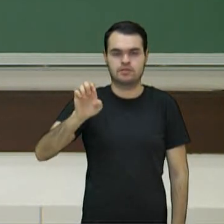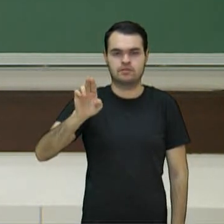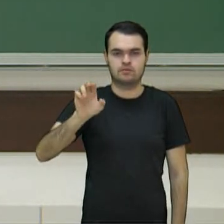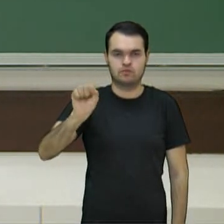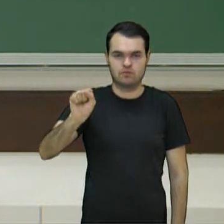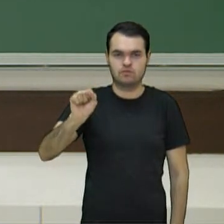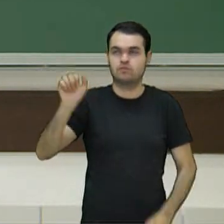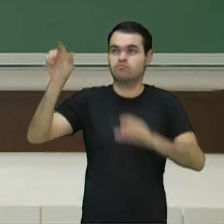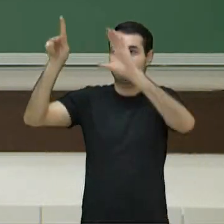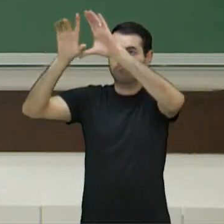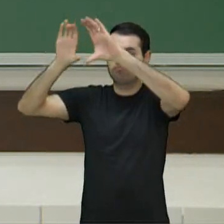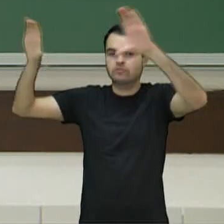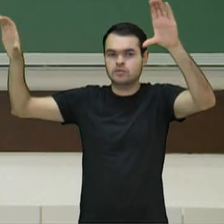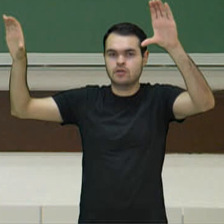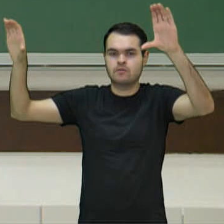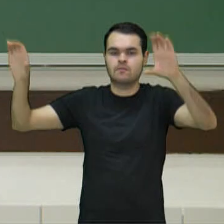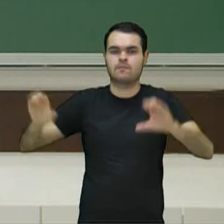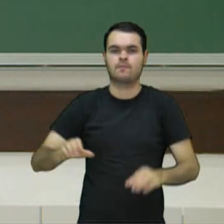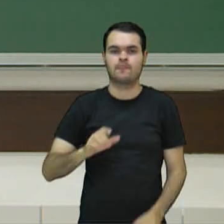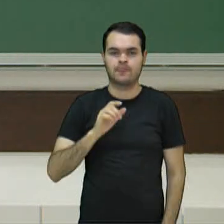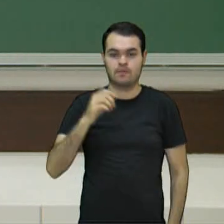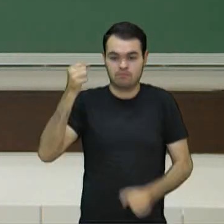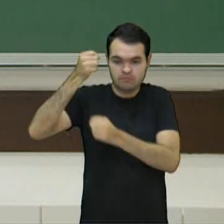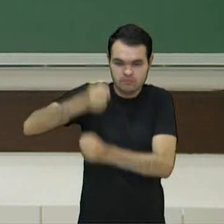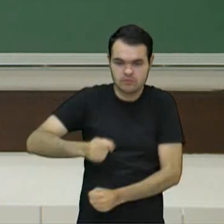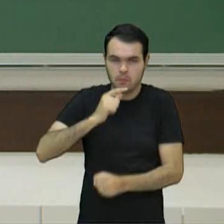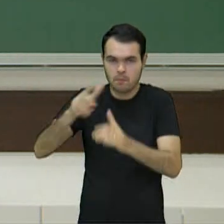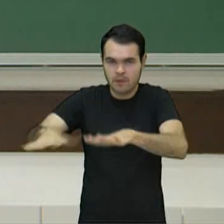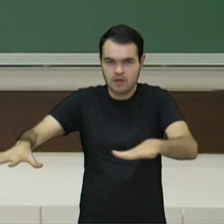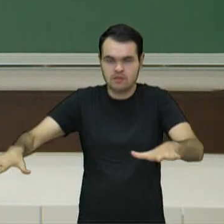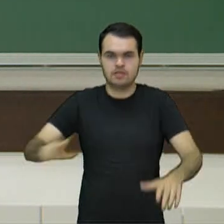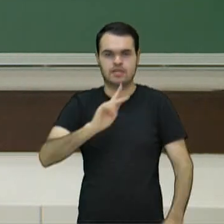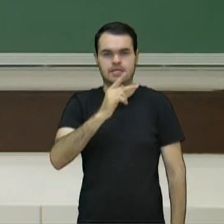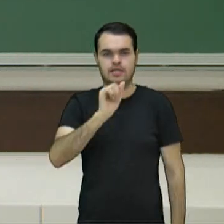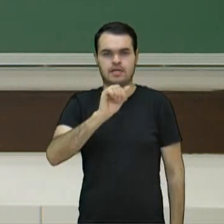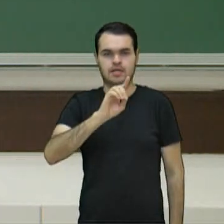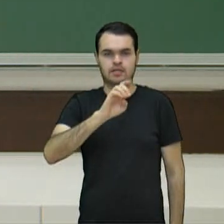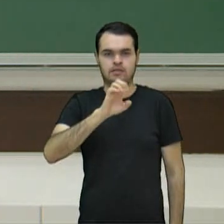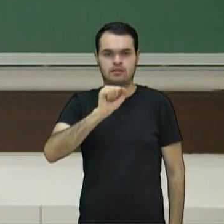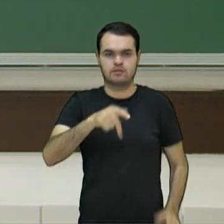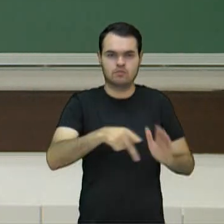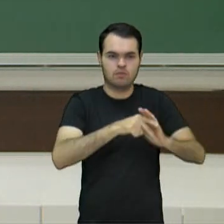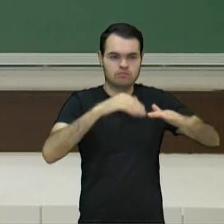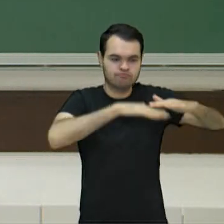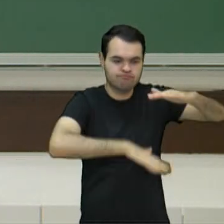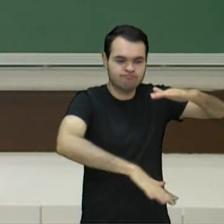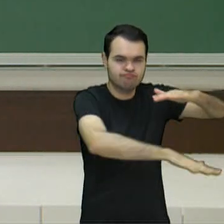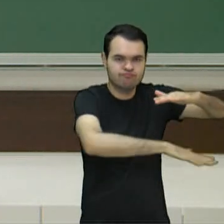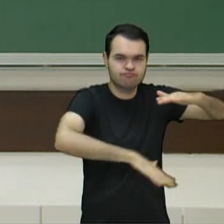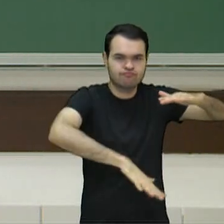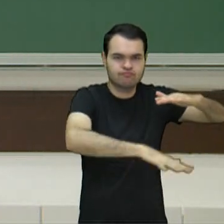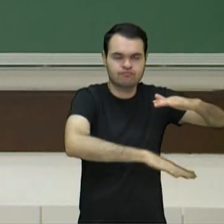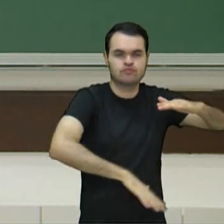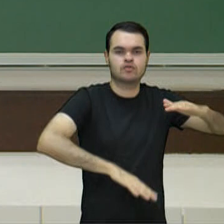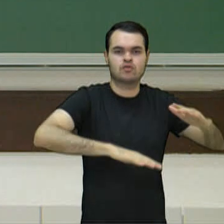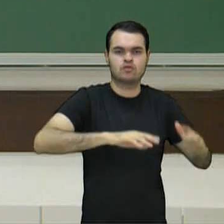Poseidon ficou com os mares e Hades ficou com o submundo, né? A arma principal, o símbolo principal de Poseidon, que é a